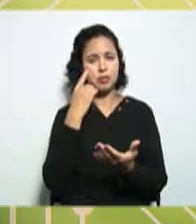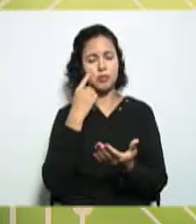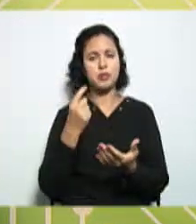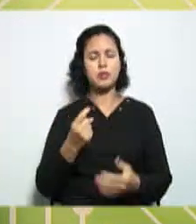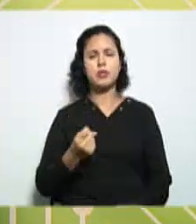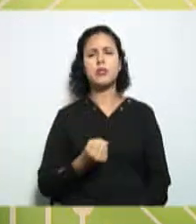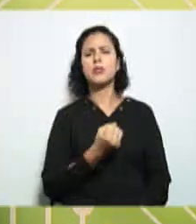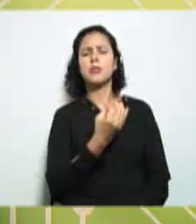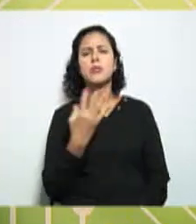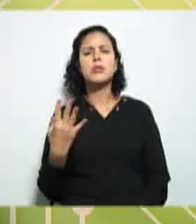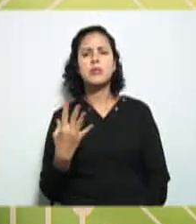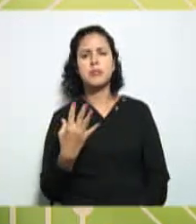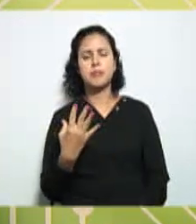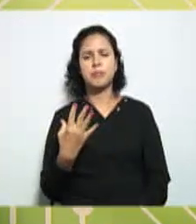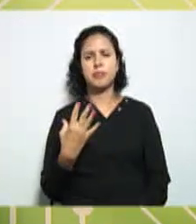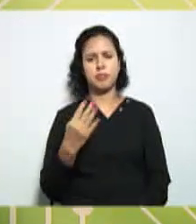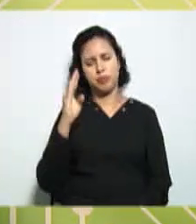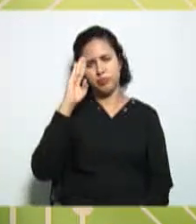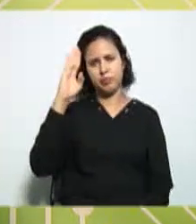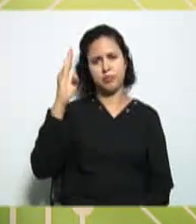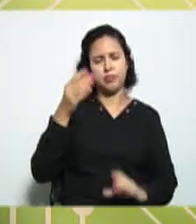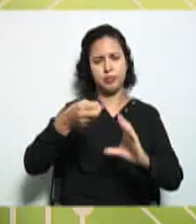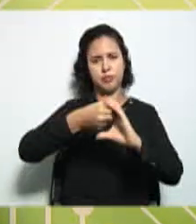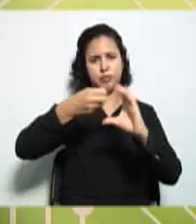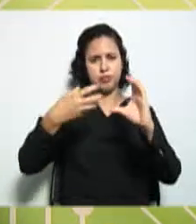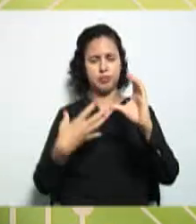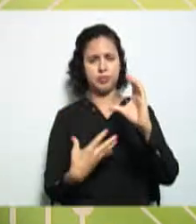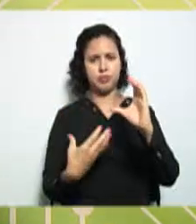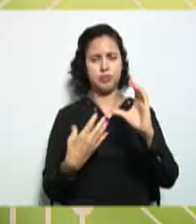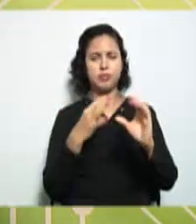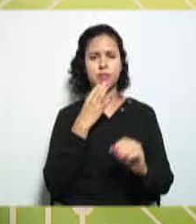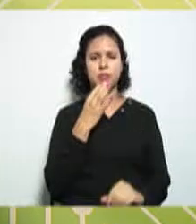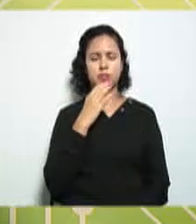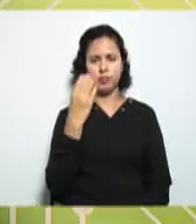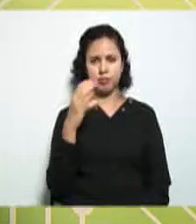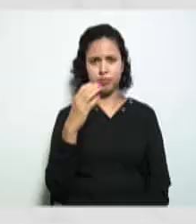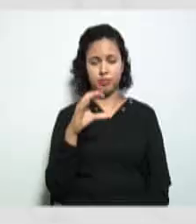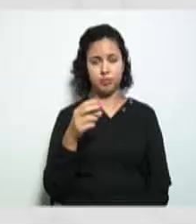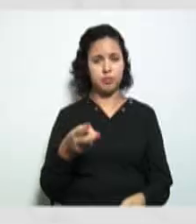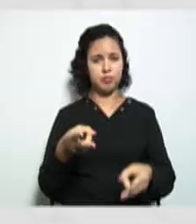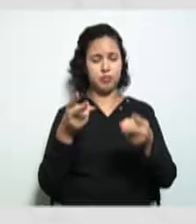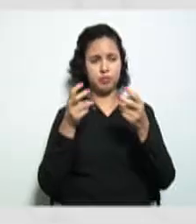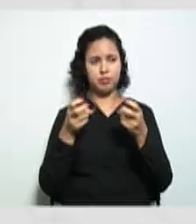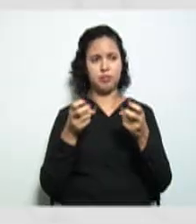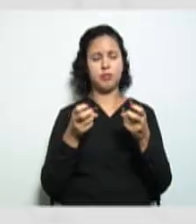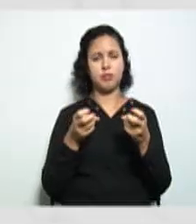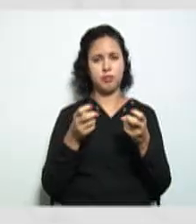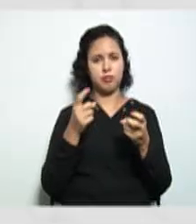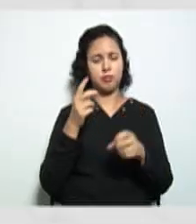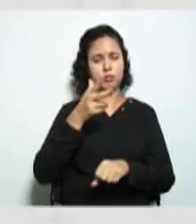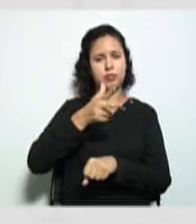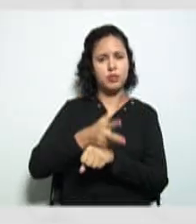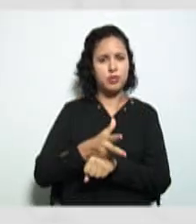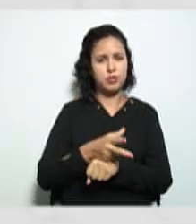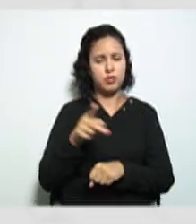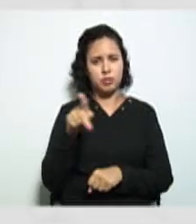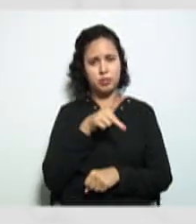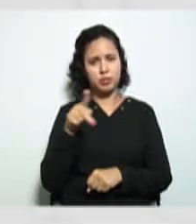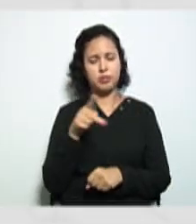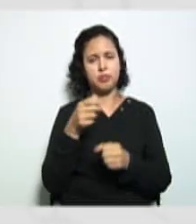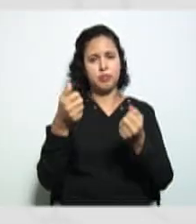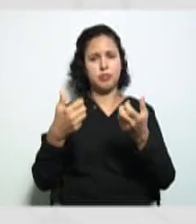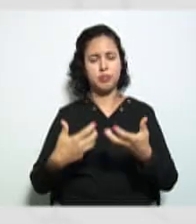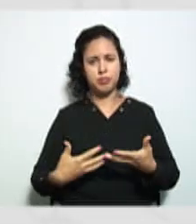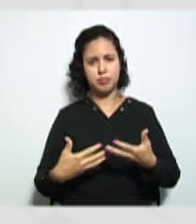esses princípios e as características de um conhecimento científico. Você observou aí no vídeo que a professora ela fala